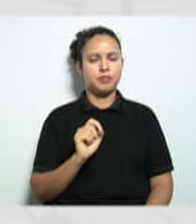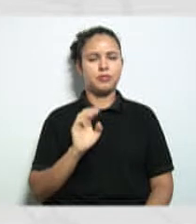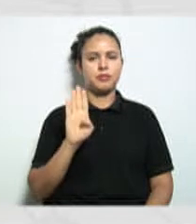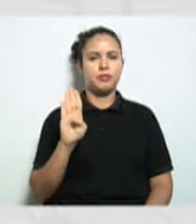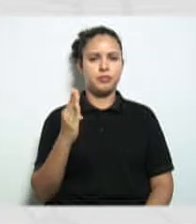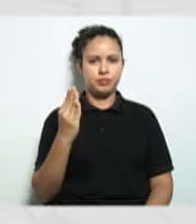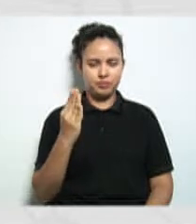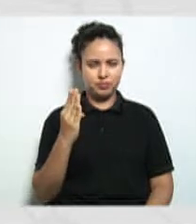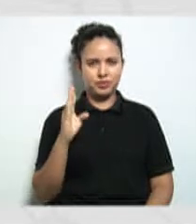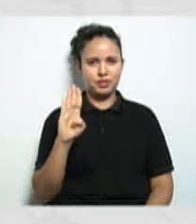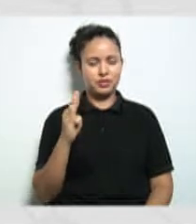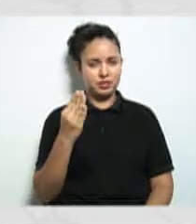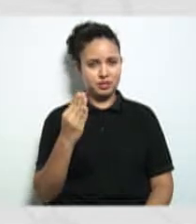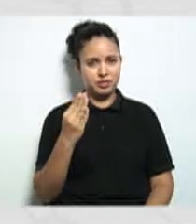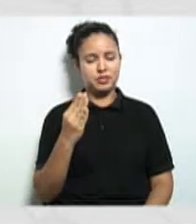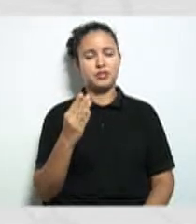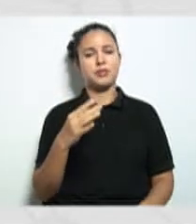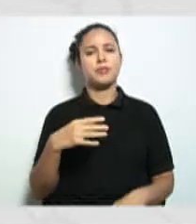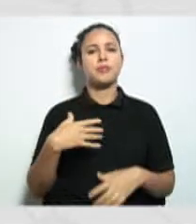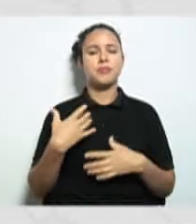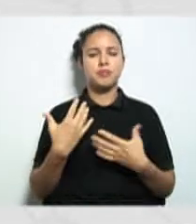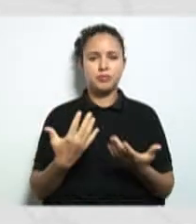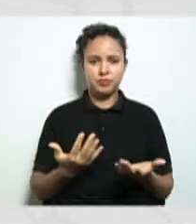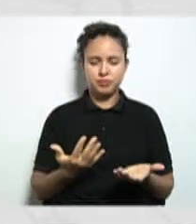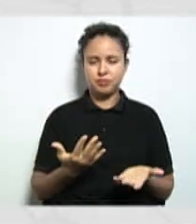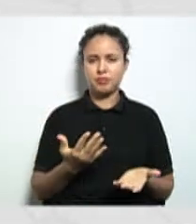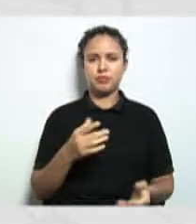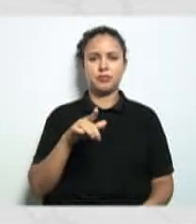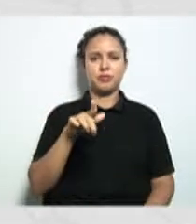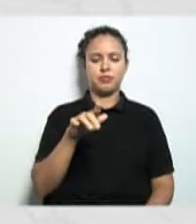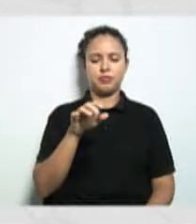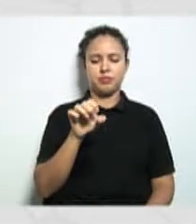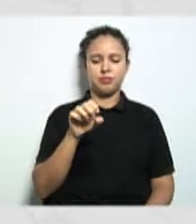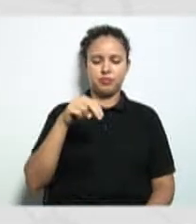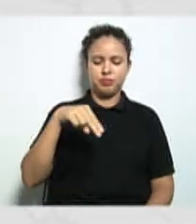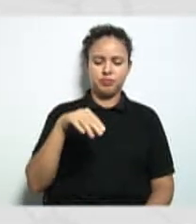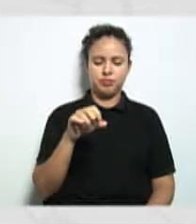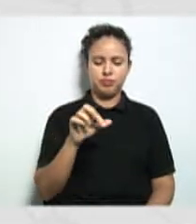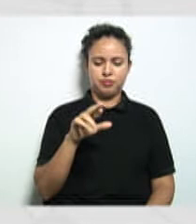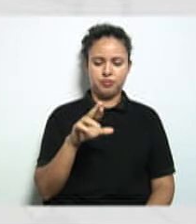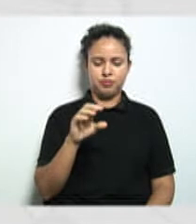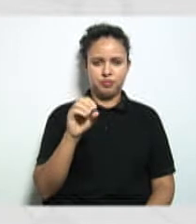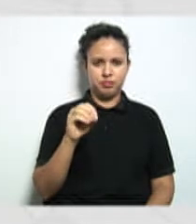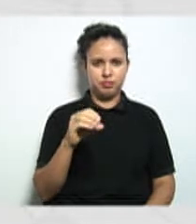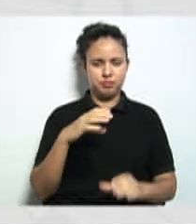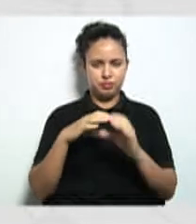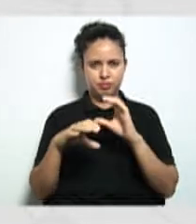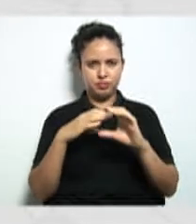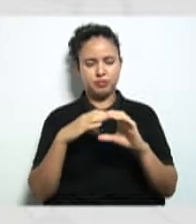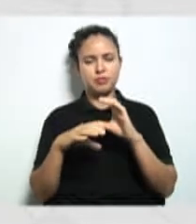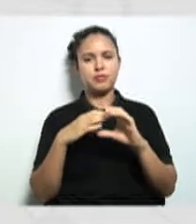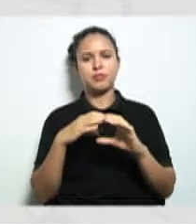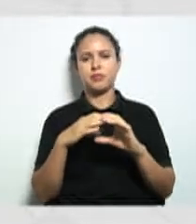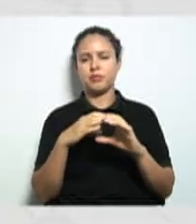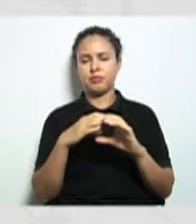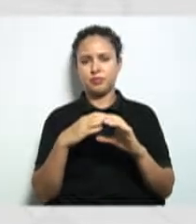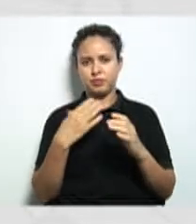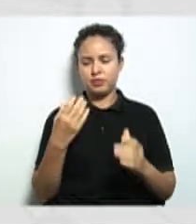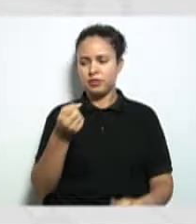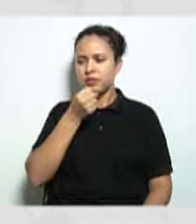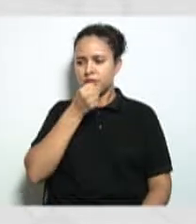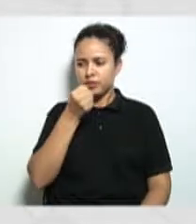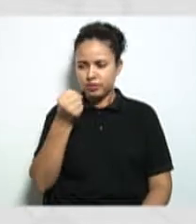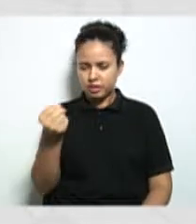falsa, né? Não são gêneros de comunicação, né? E entrevista, questionário e